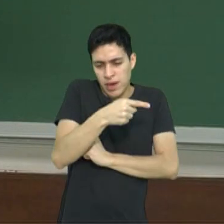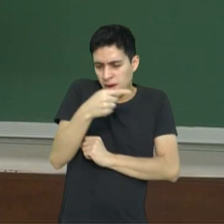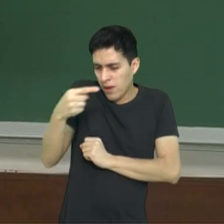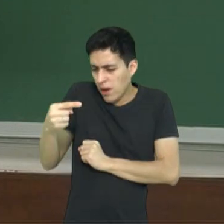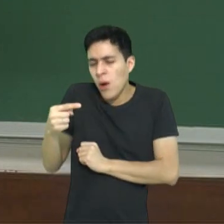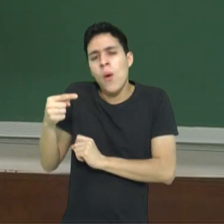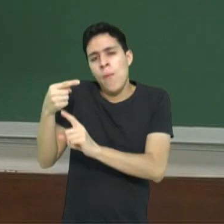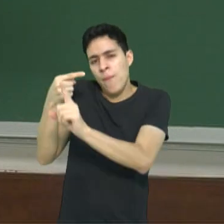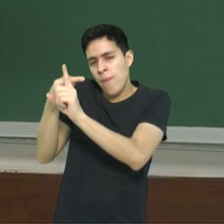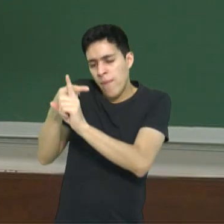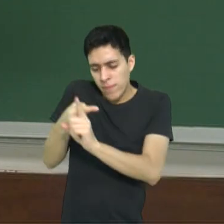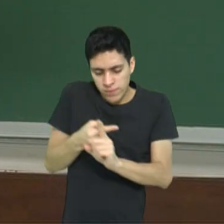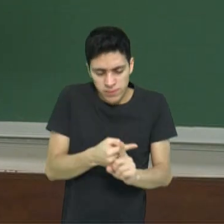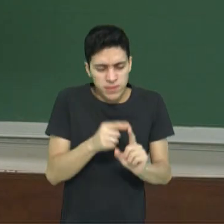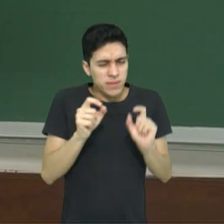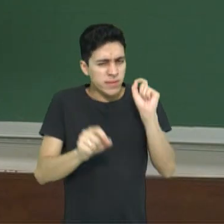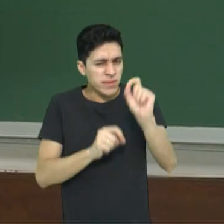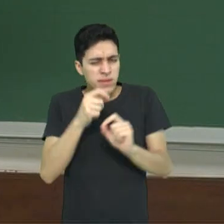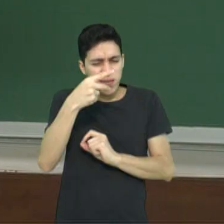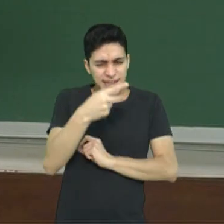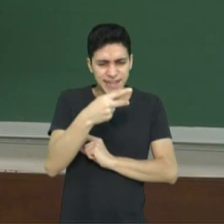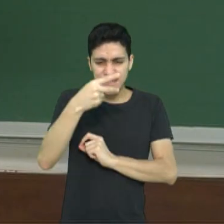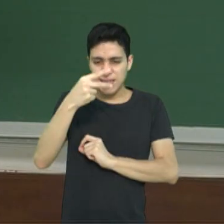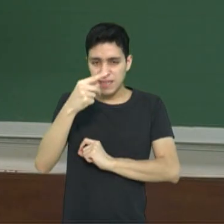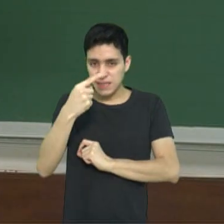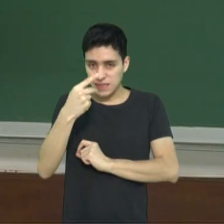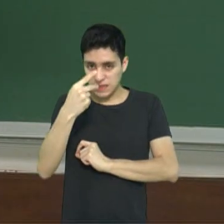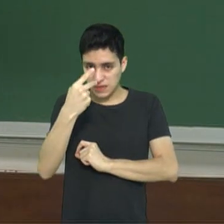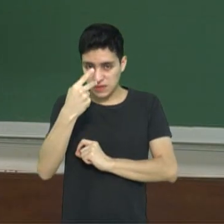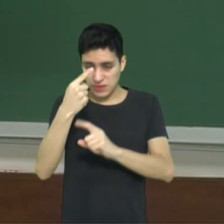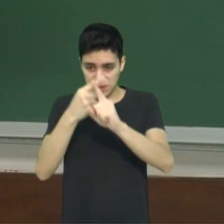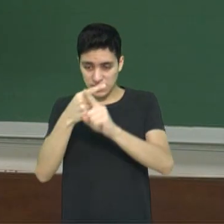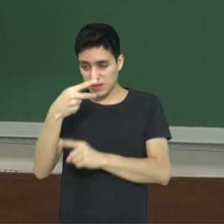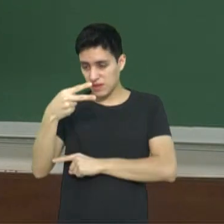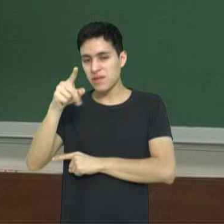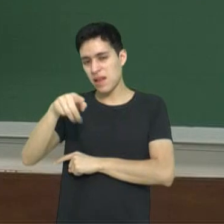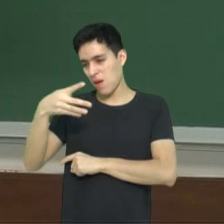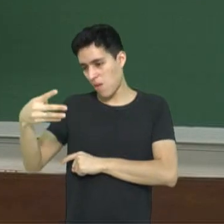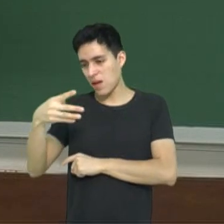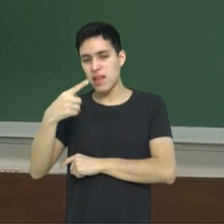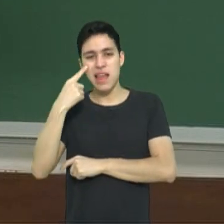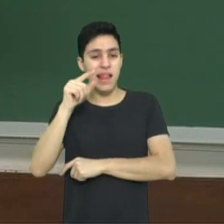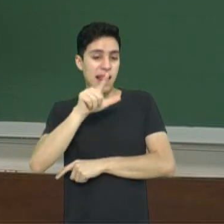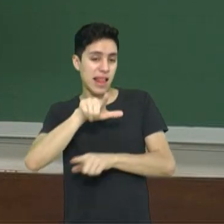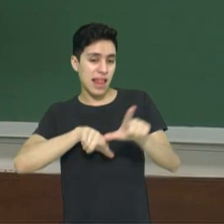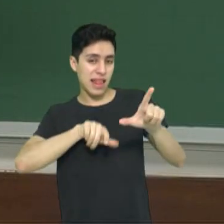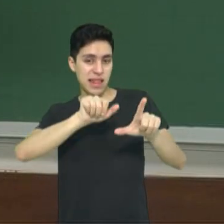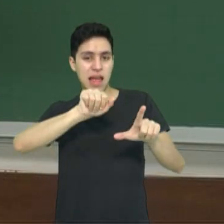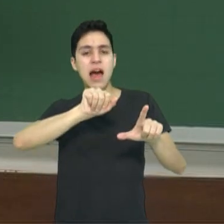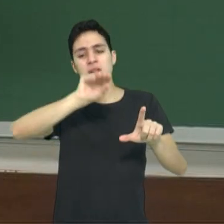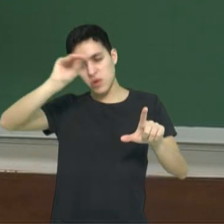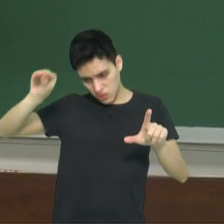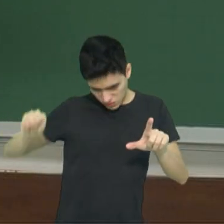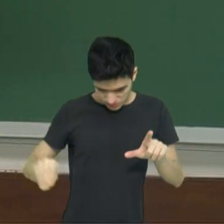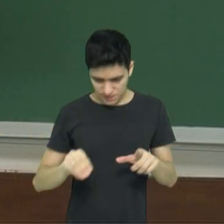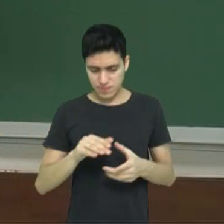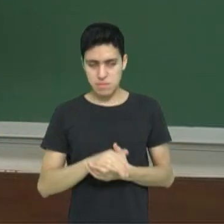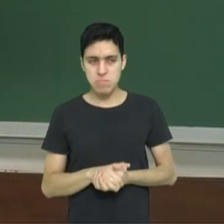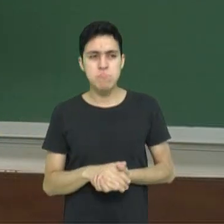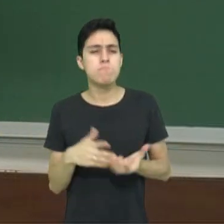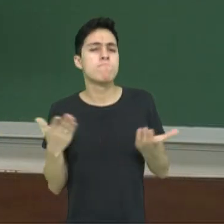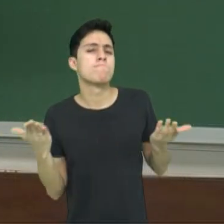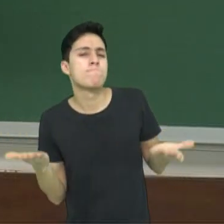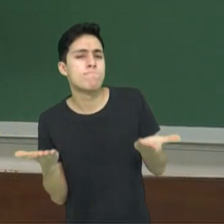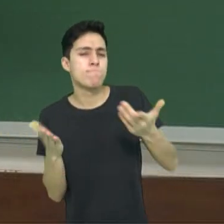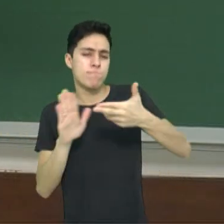menos, mais. 2 vezes 2, 4. E a letra A repete. Então, você pode